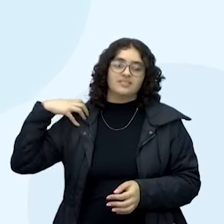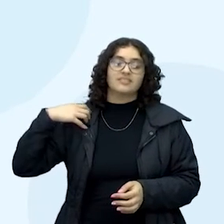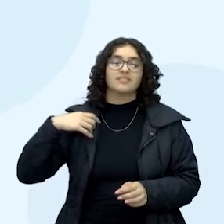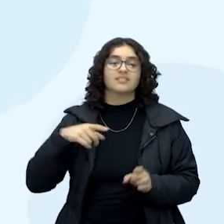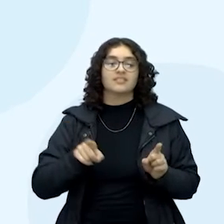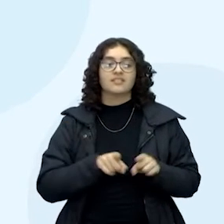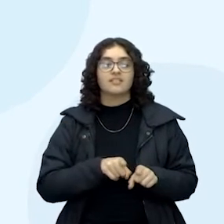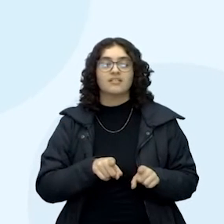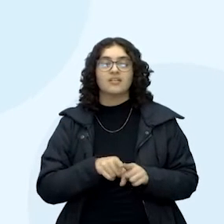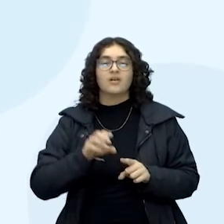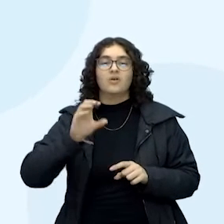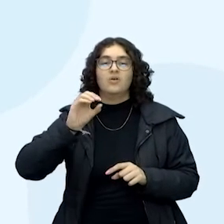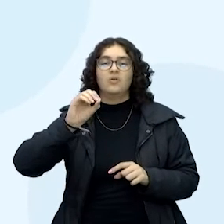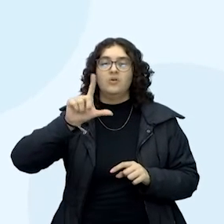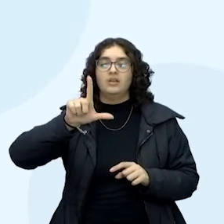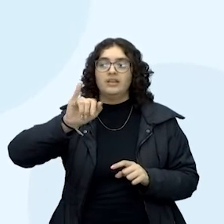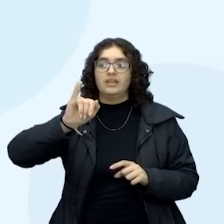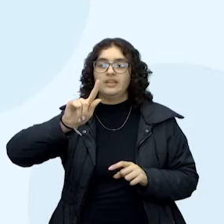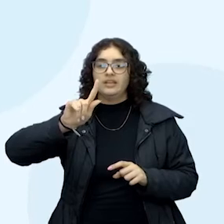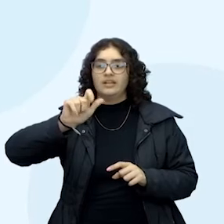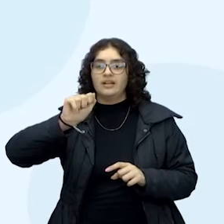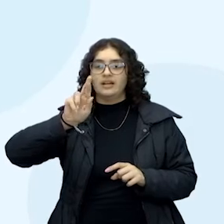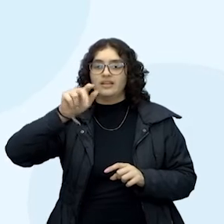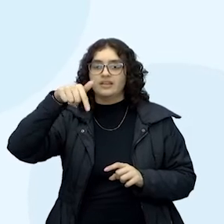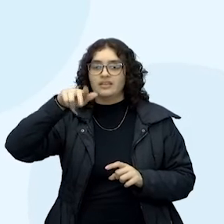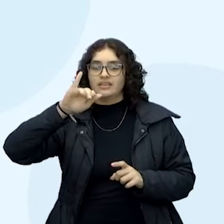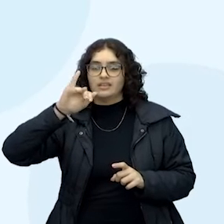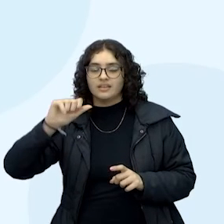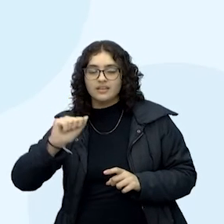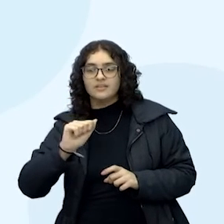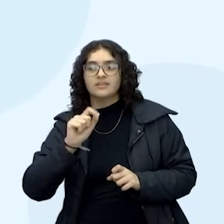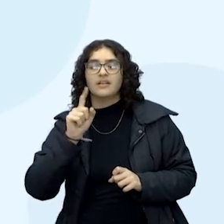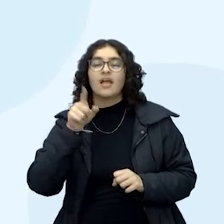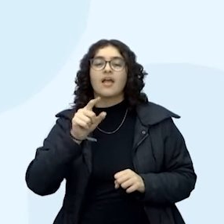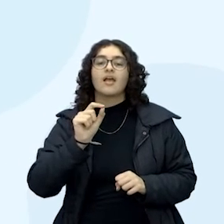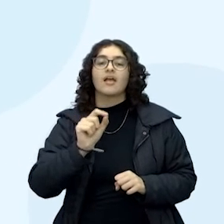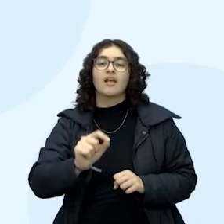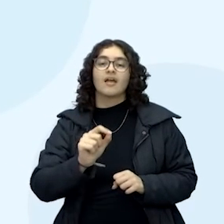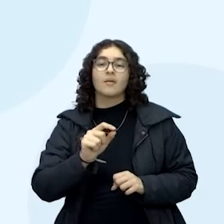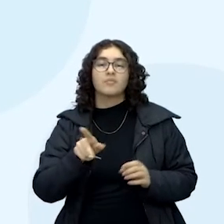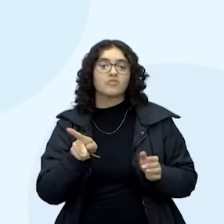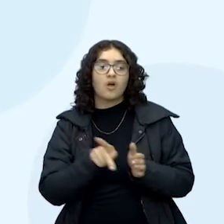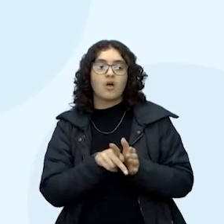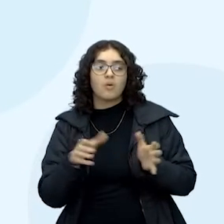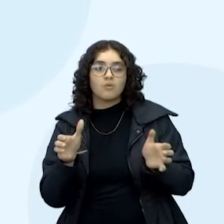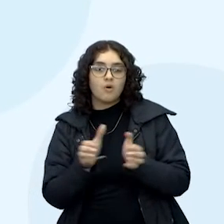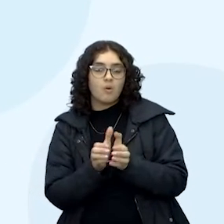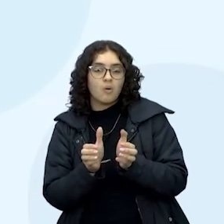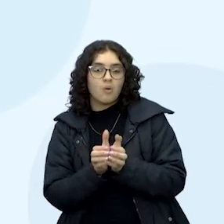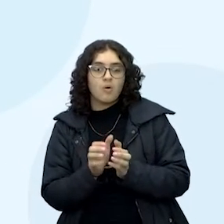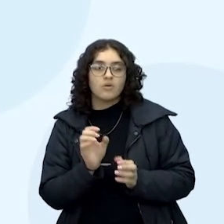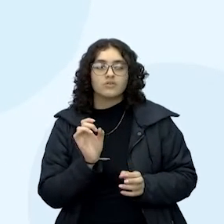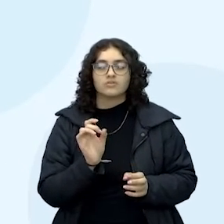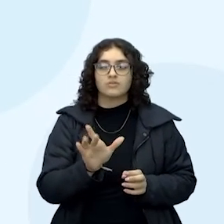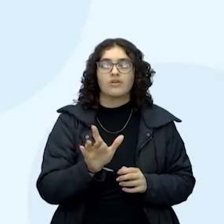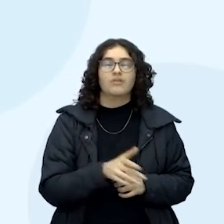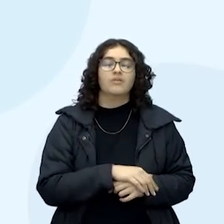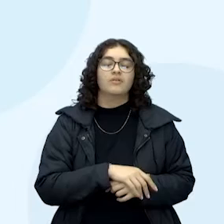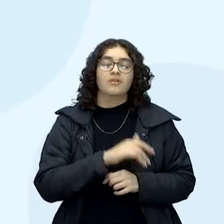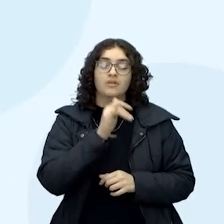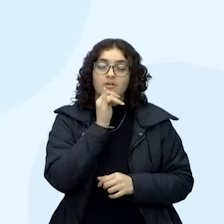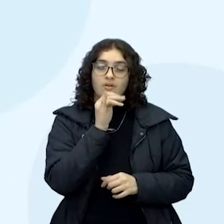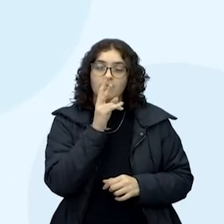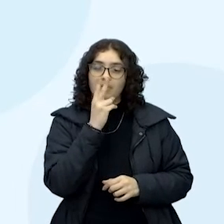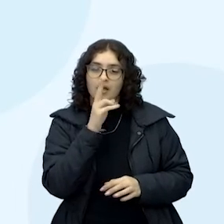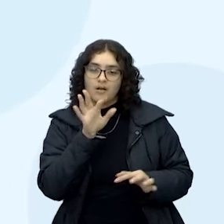por um grupo que exerce, né, esse poder de modo injusto. No caso, oligarquia também está se referindo